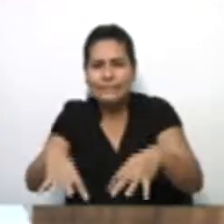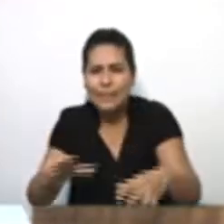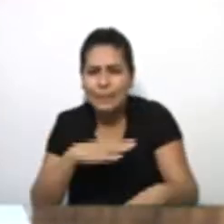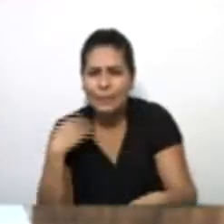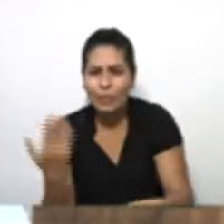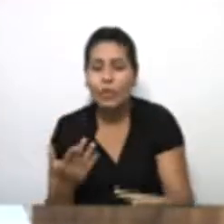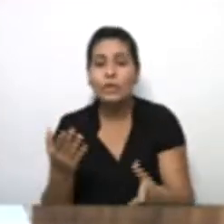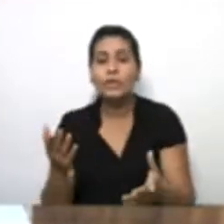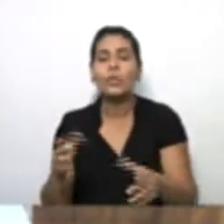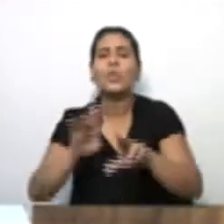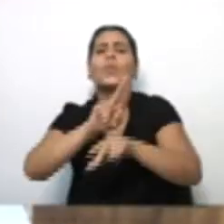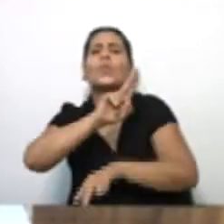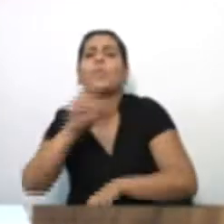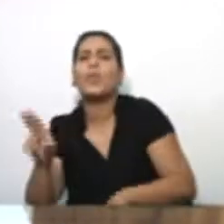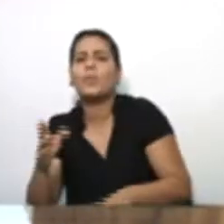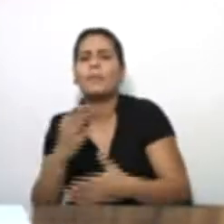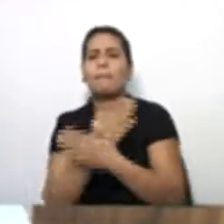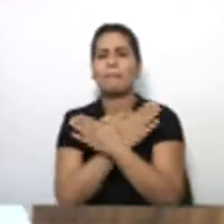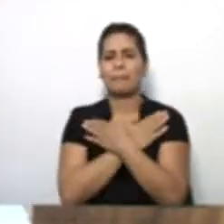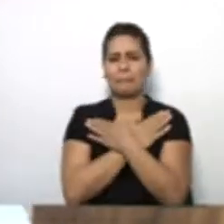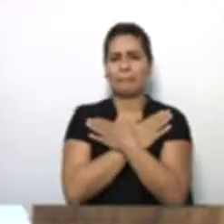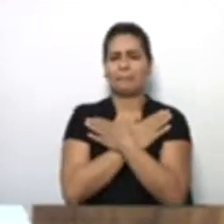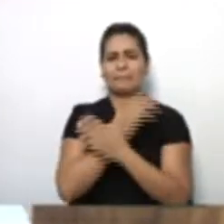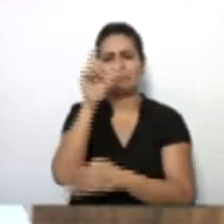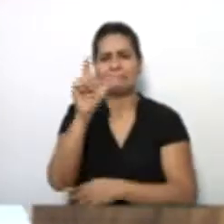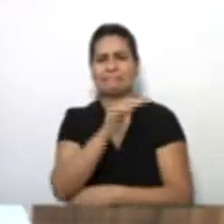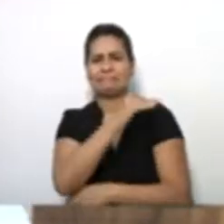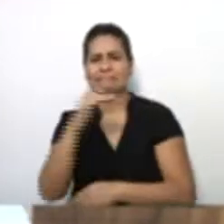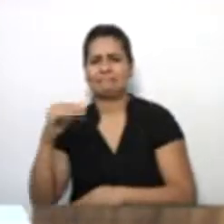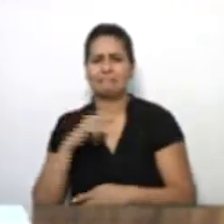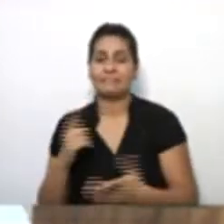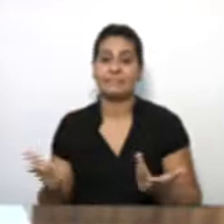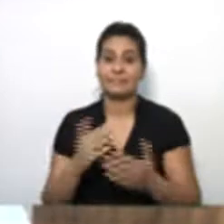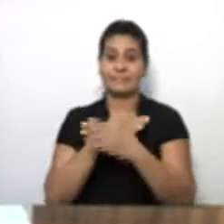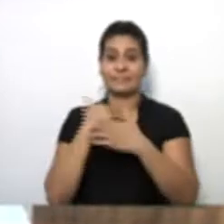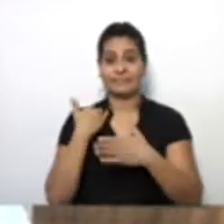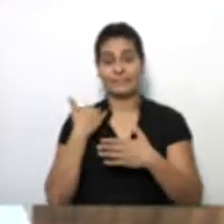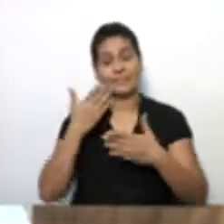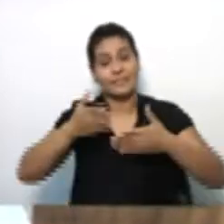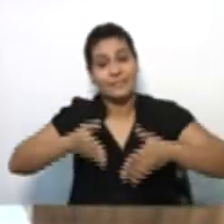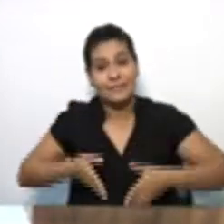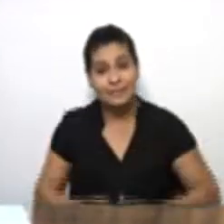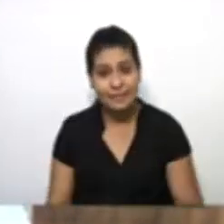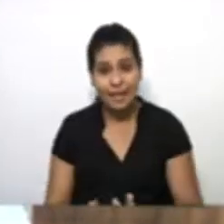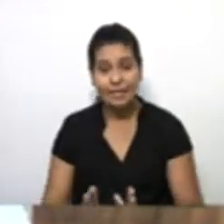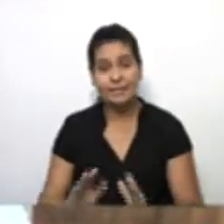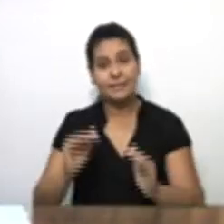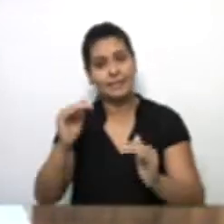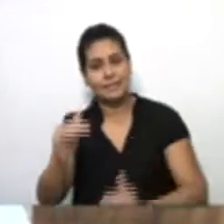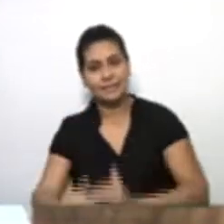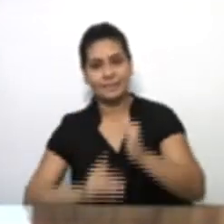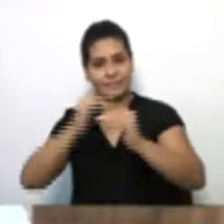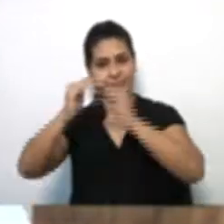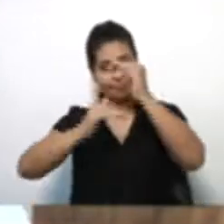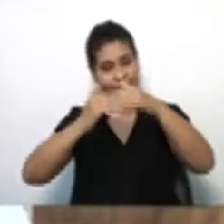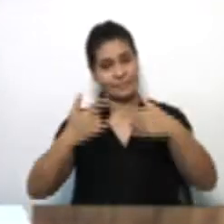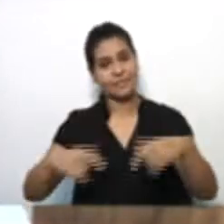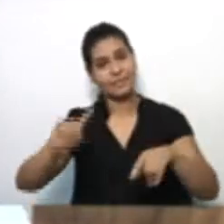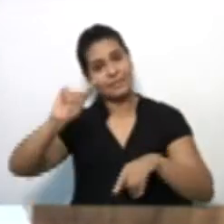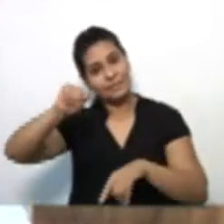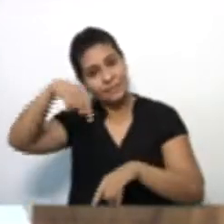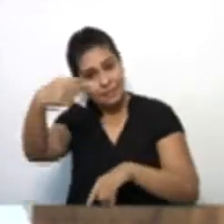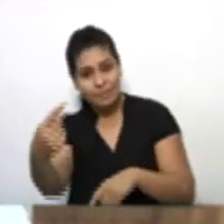numa organização chamada cemitério. Então, nelas também, vocês nascem, crescem, se